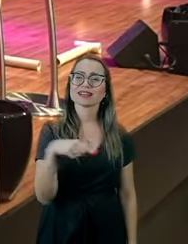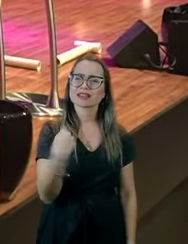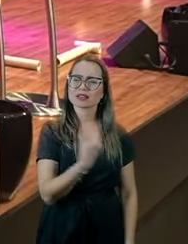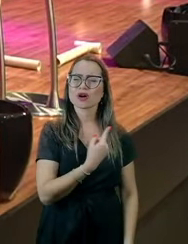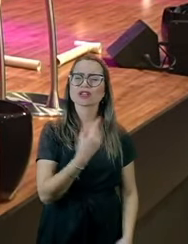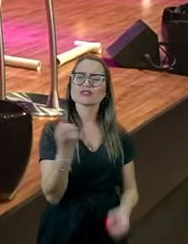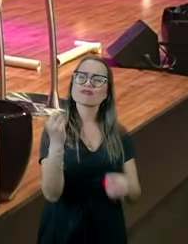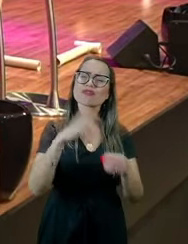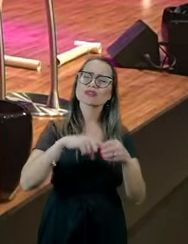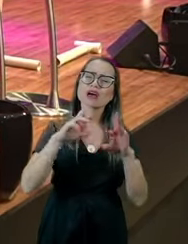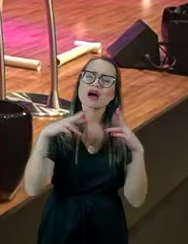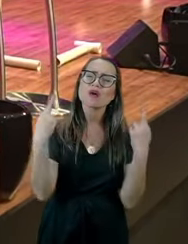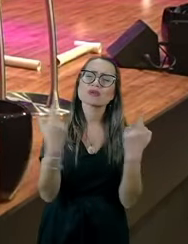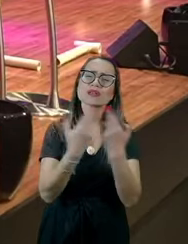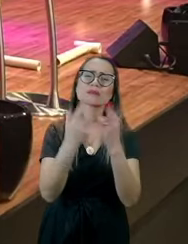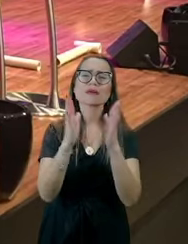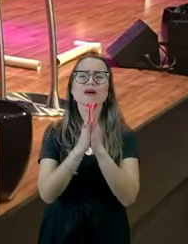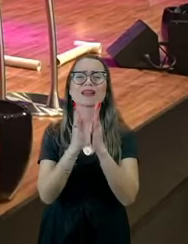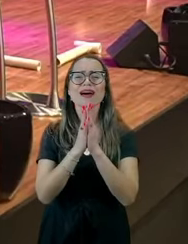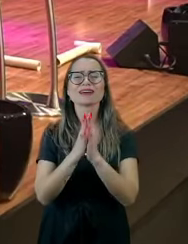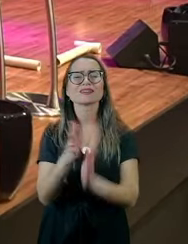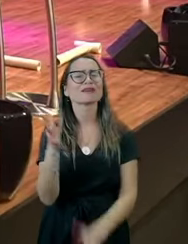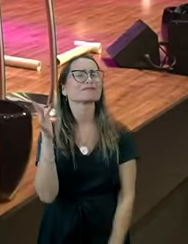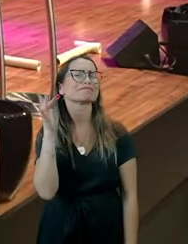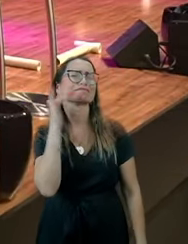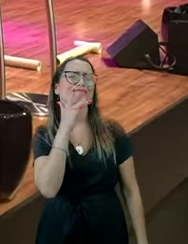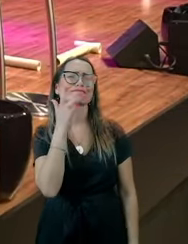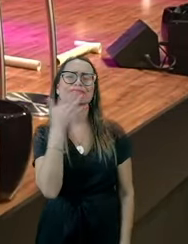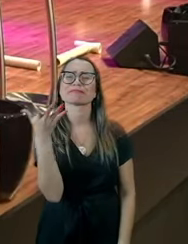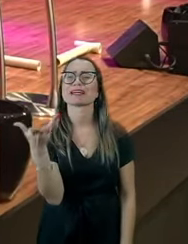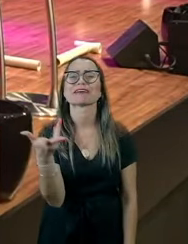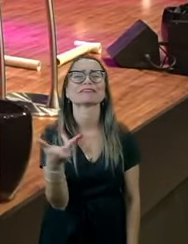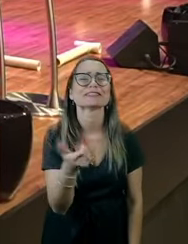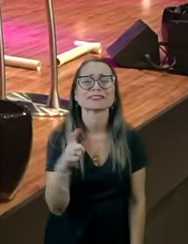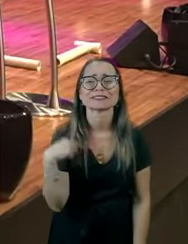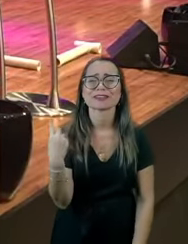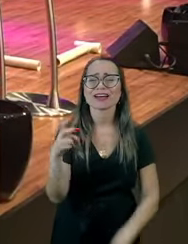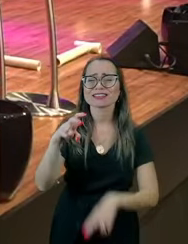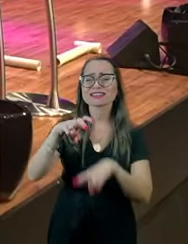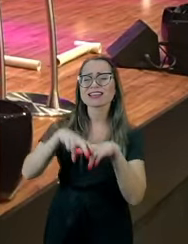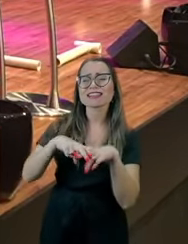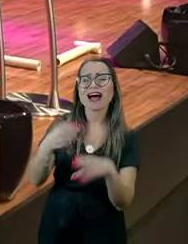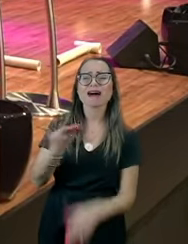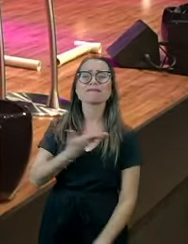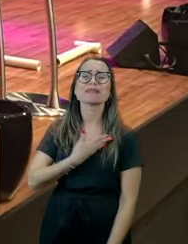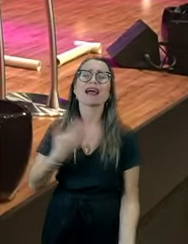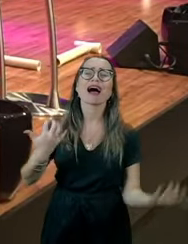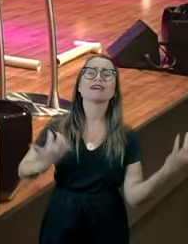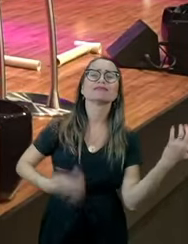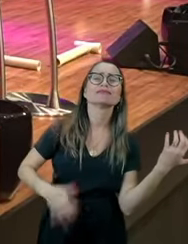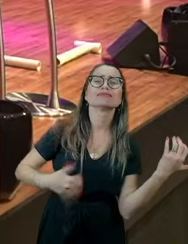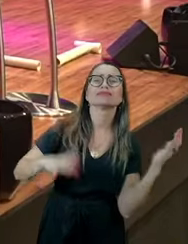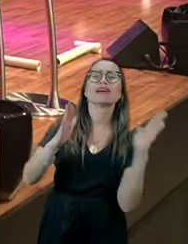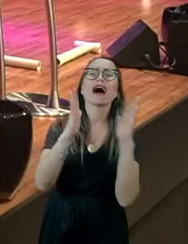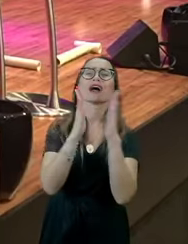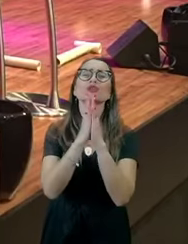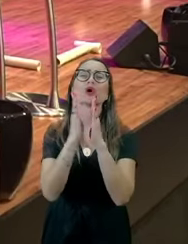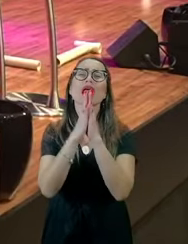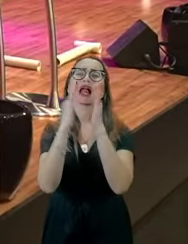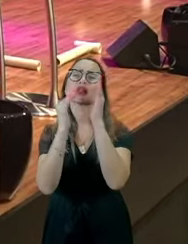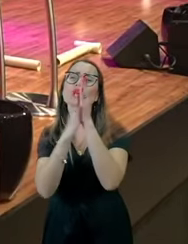orar. Como é gostoso sentar na sala da sua amiga, pega um violãozinho, de repente uma sabe tocar. Nós vamos juntas adorar a